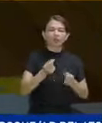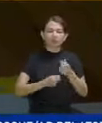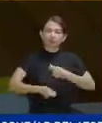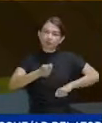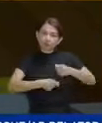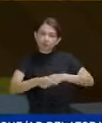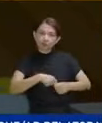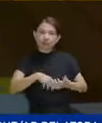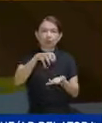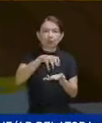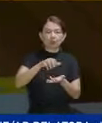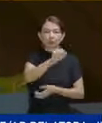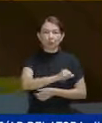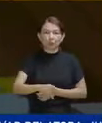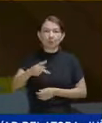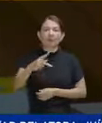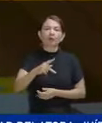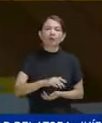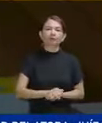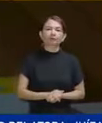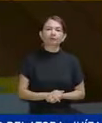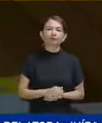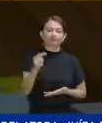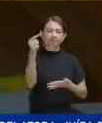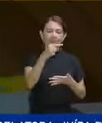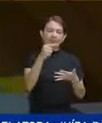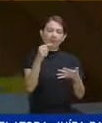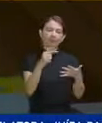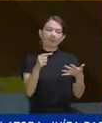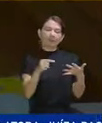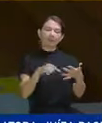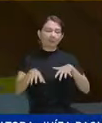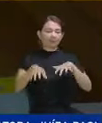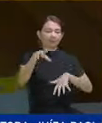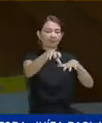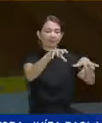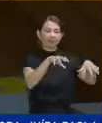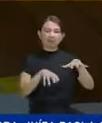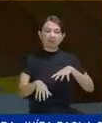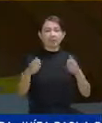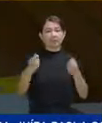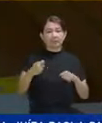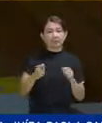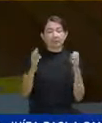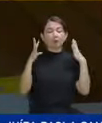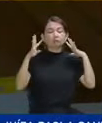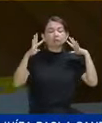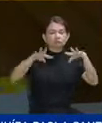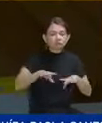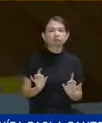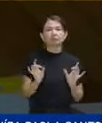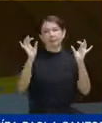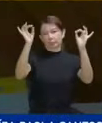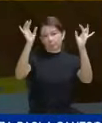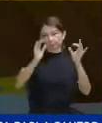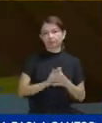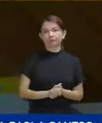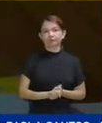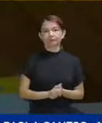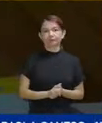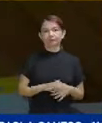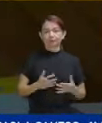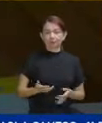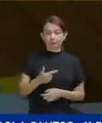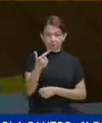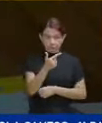distantes do centro do Oiapoque, como Curumã, Umenê, a aldeia do Manga, e precisam de ter uma atenção especial. A transcrição